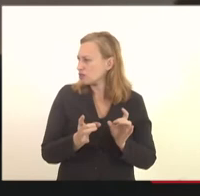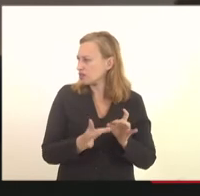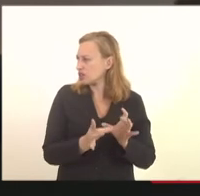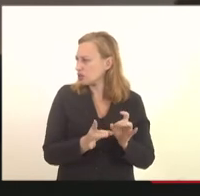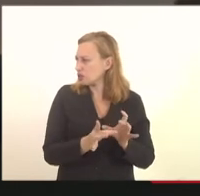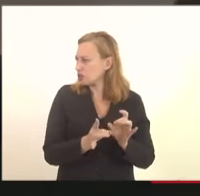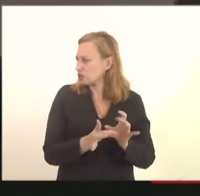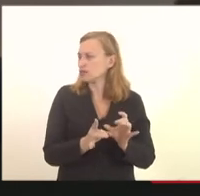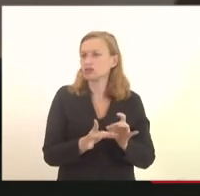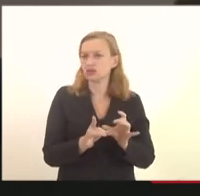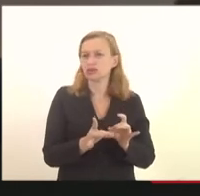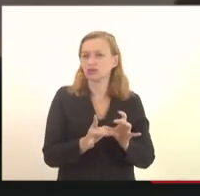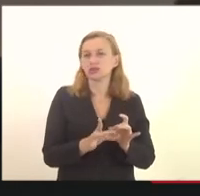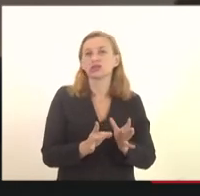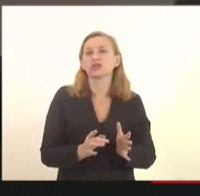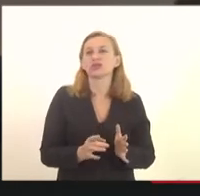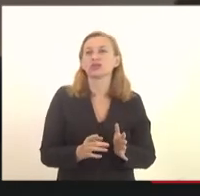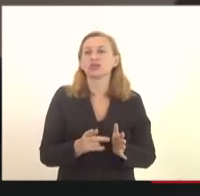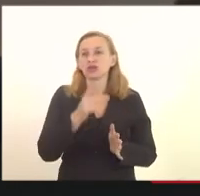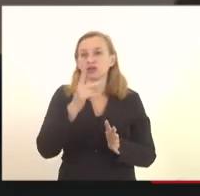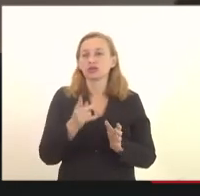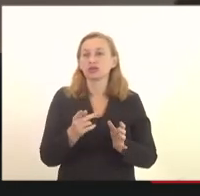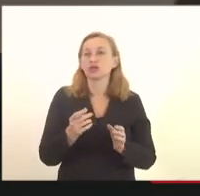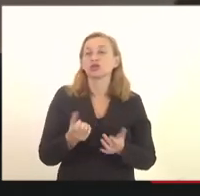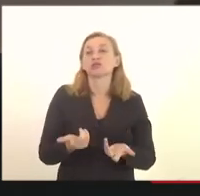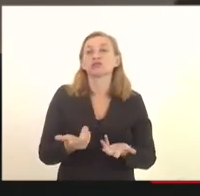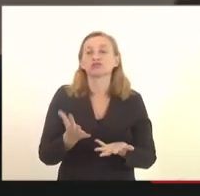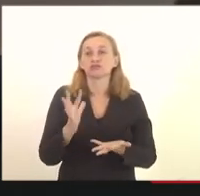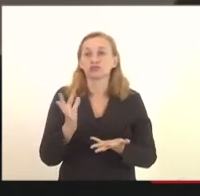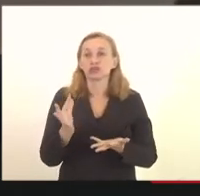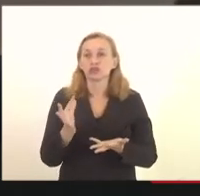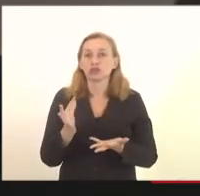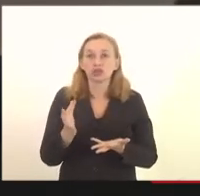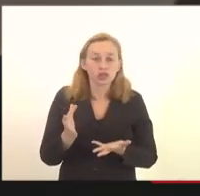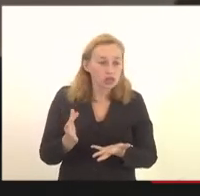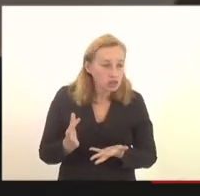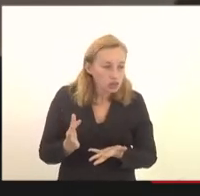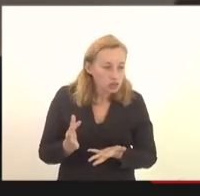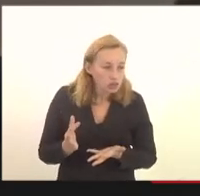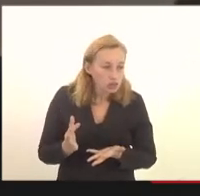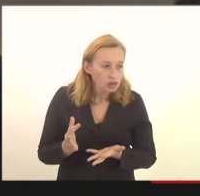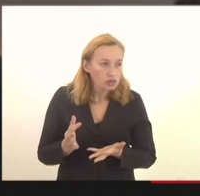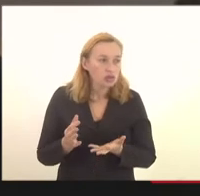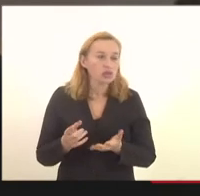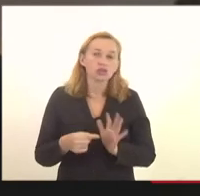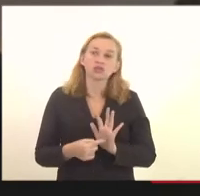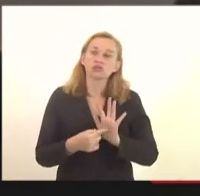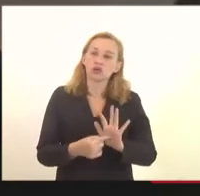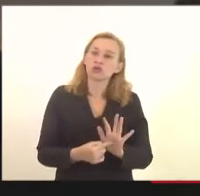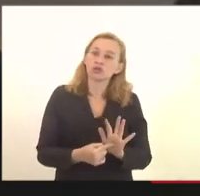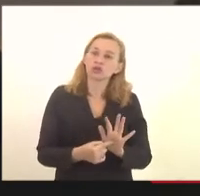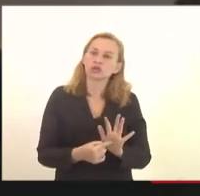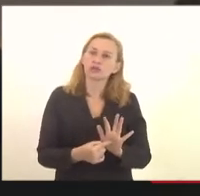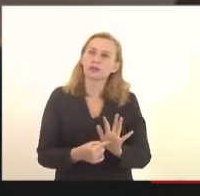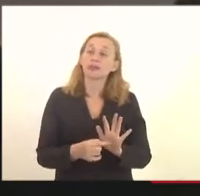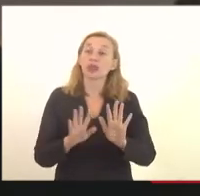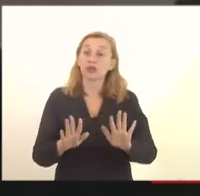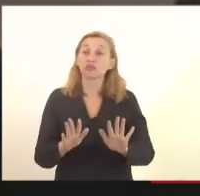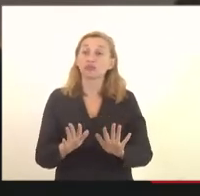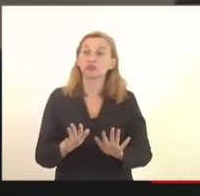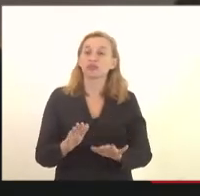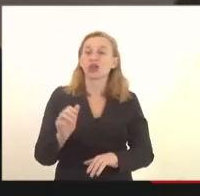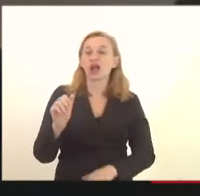que controla essa estrutura de fornecedores, então a resposta que a Petrobras lhes deu provavelmente se aplica a esse caso também. No caso dos